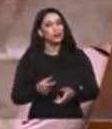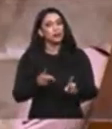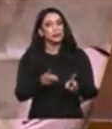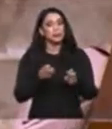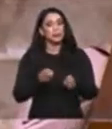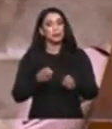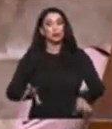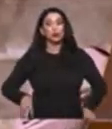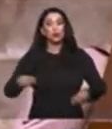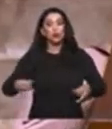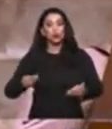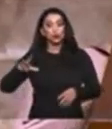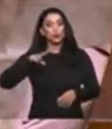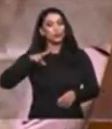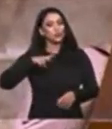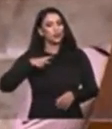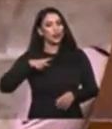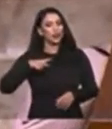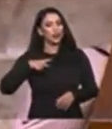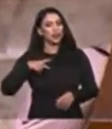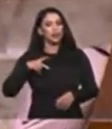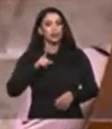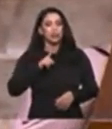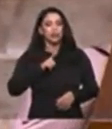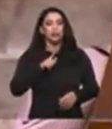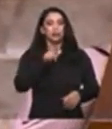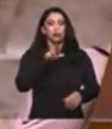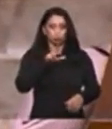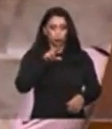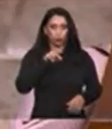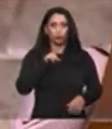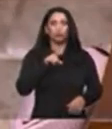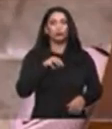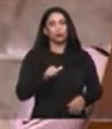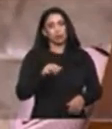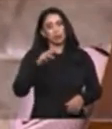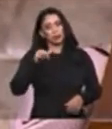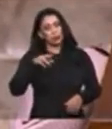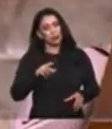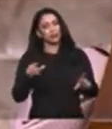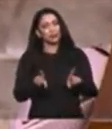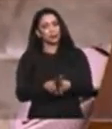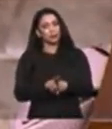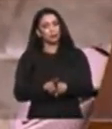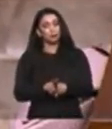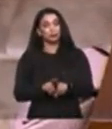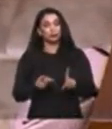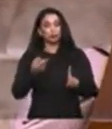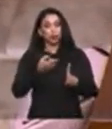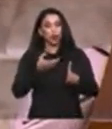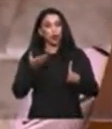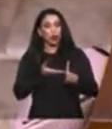de despesas pessoais, com a participação de Luiz Pereira Amorim. Collor usou dinheiro de origem